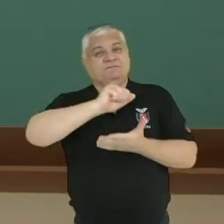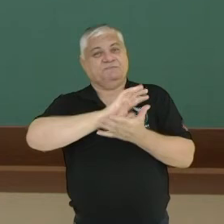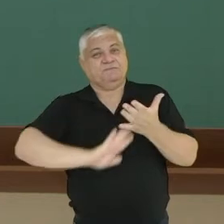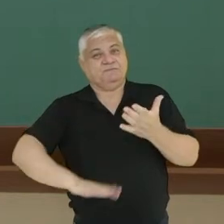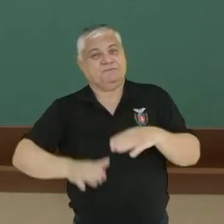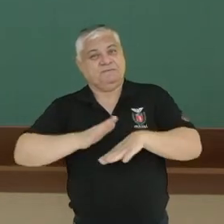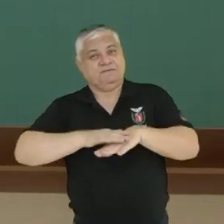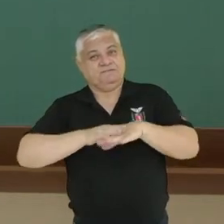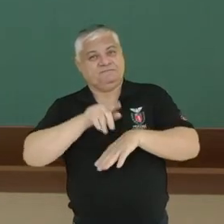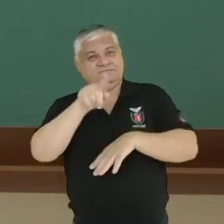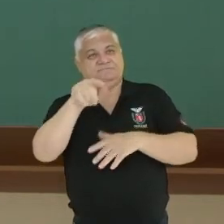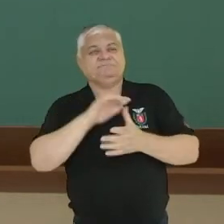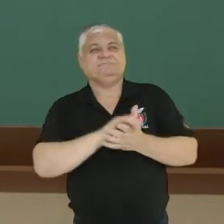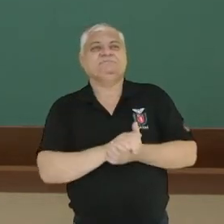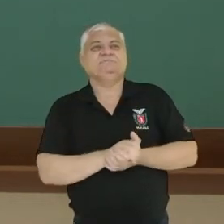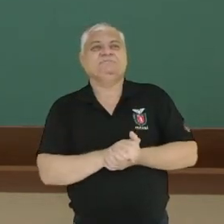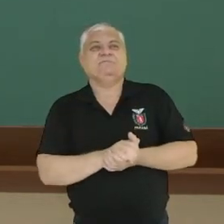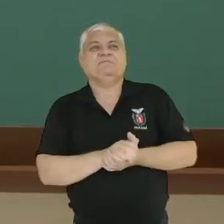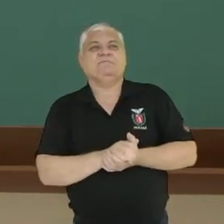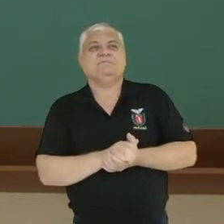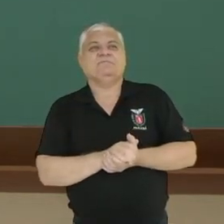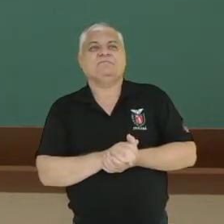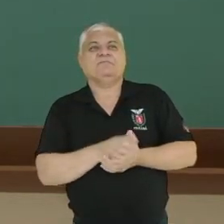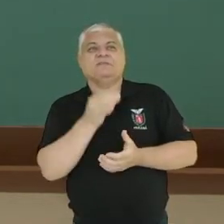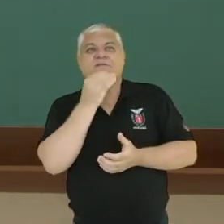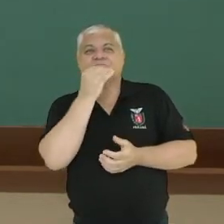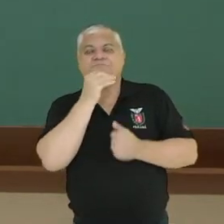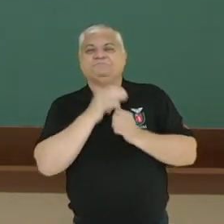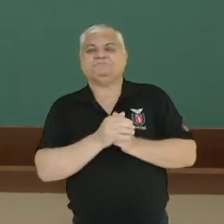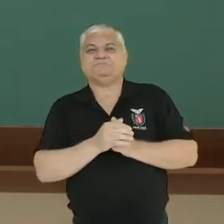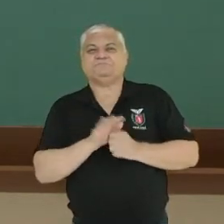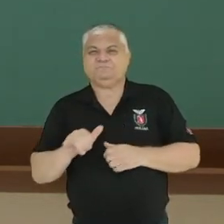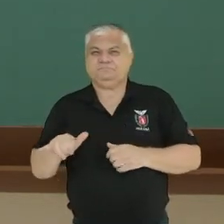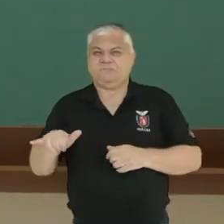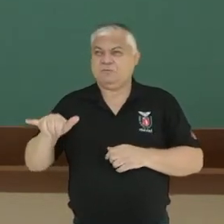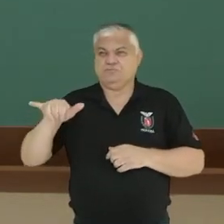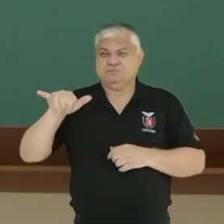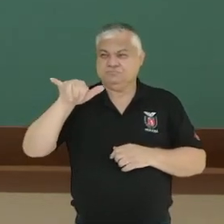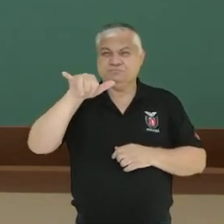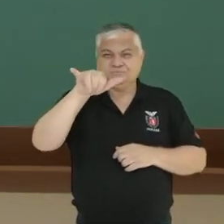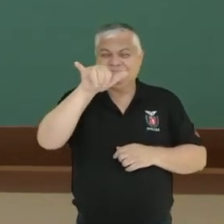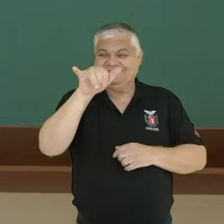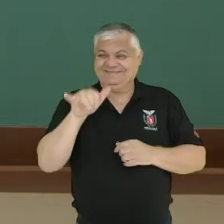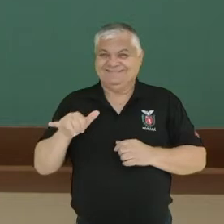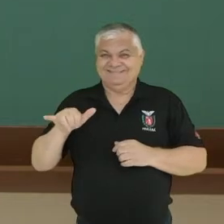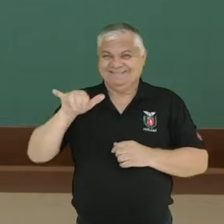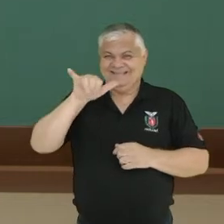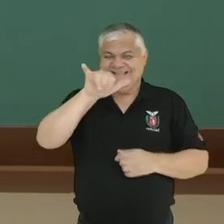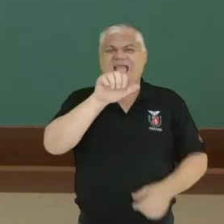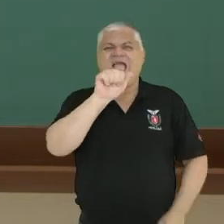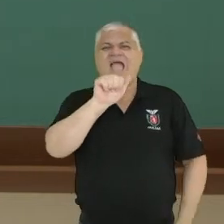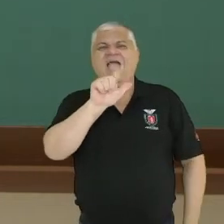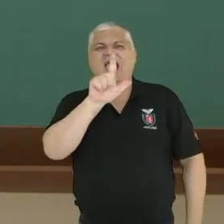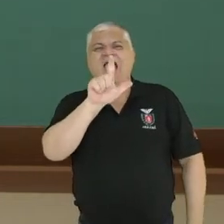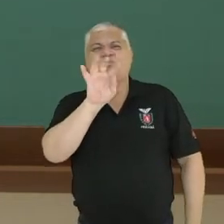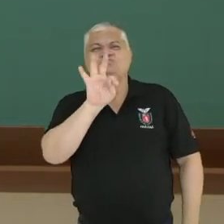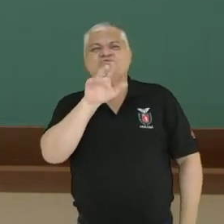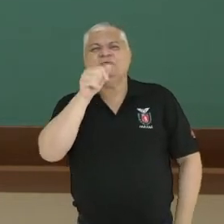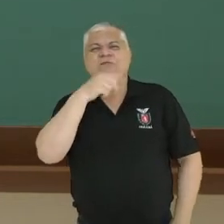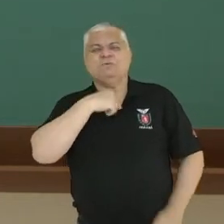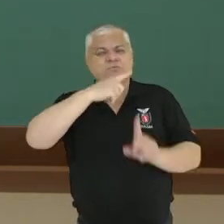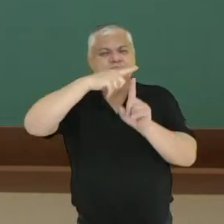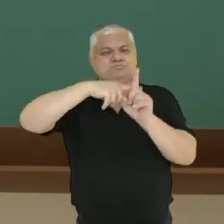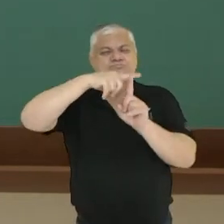pessoal. Então, o altímetro dos aviões é um instrumento que mede a pressão